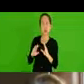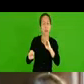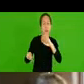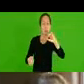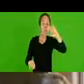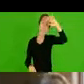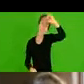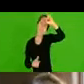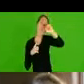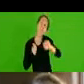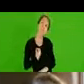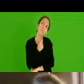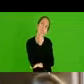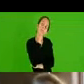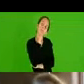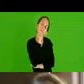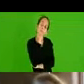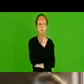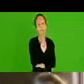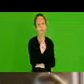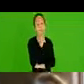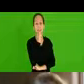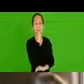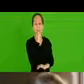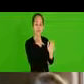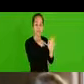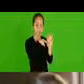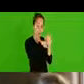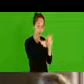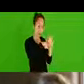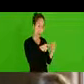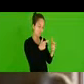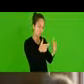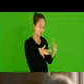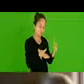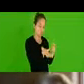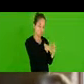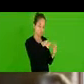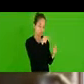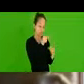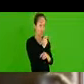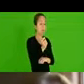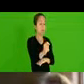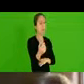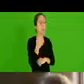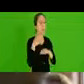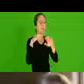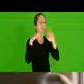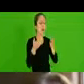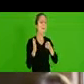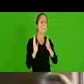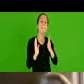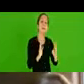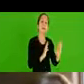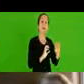Então, quando eu estudo a cidade, a minha atenção é com o processo educativo ou não que